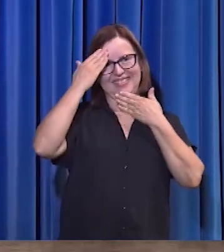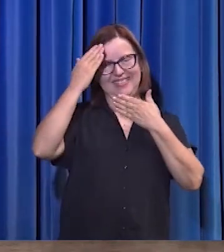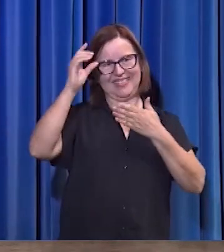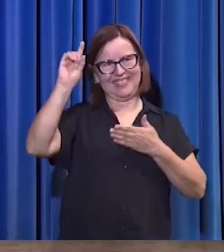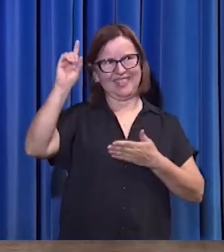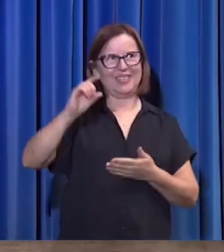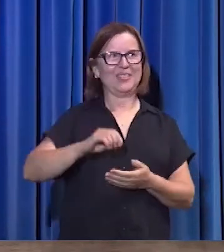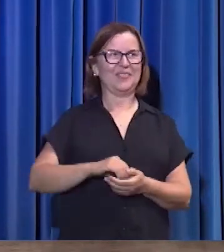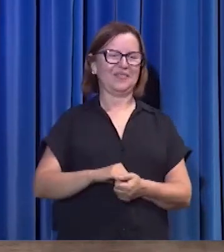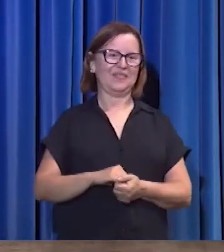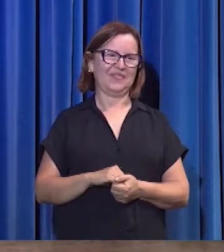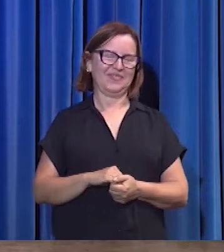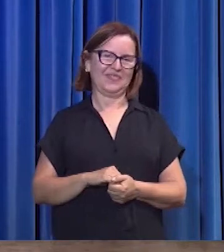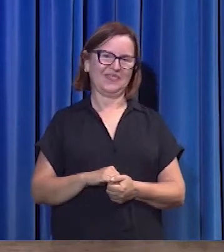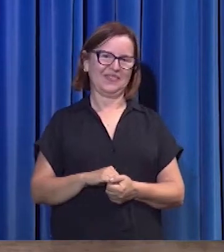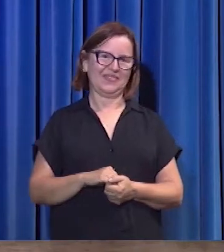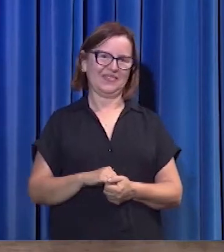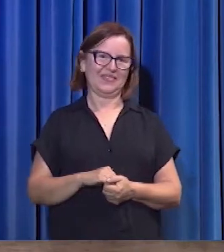graças.